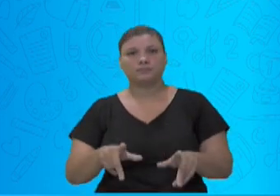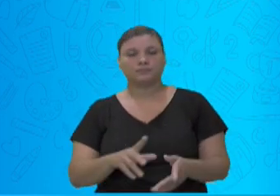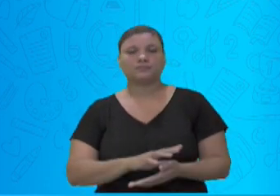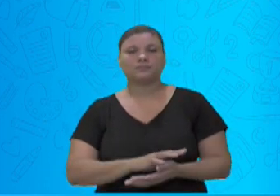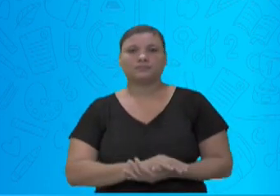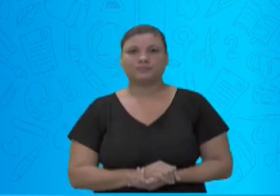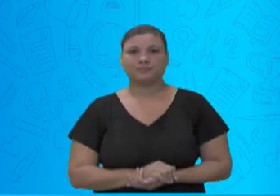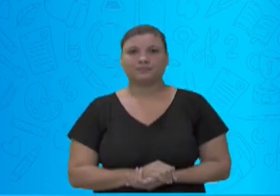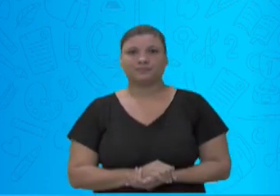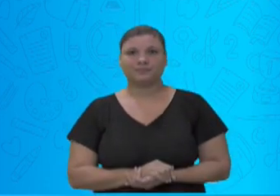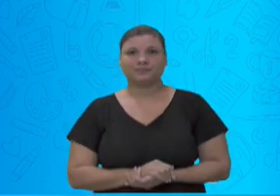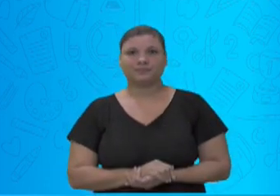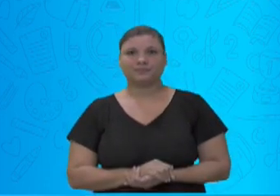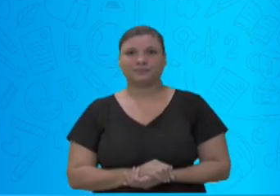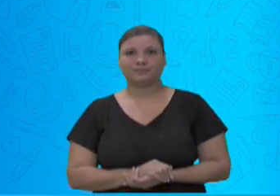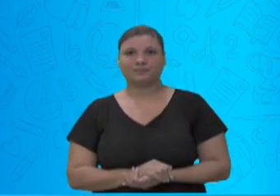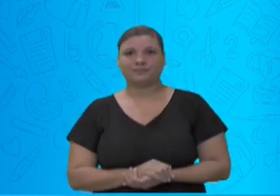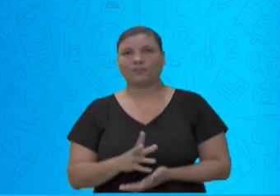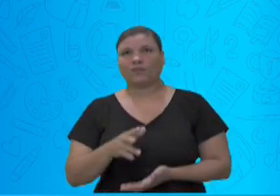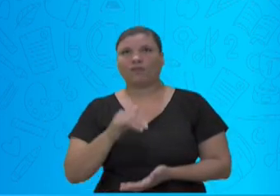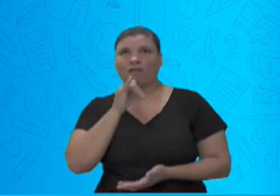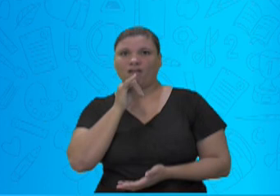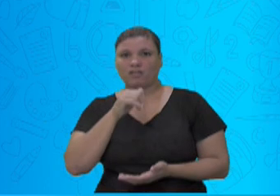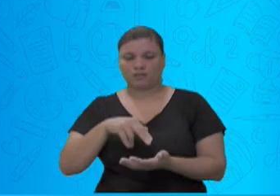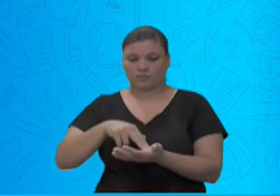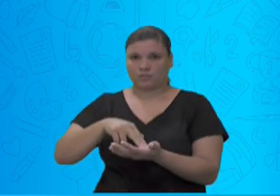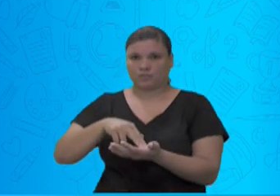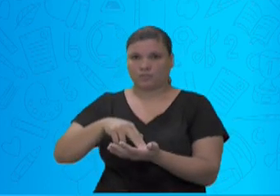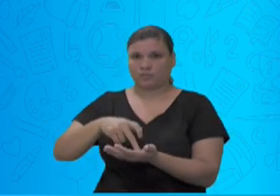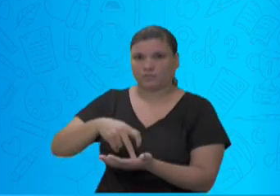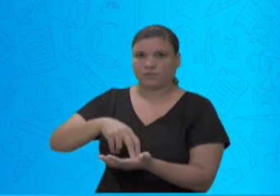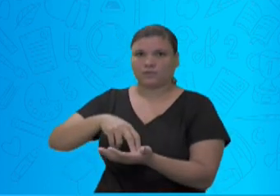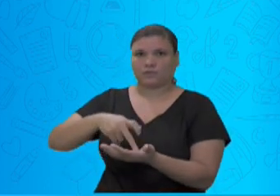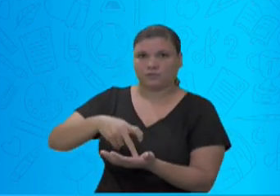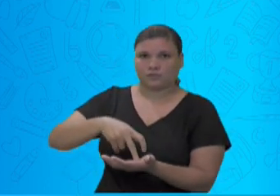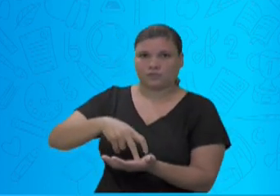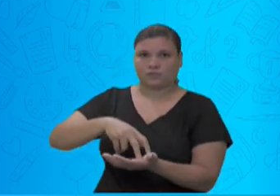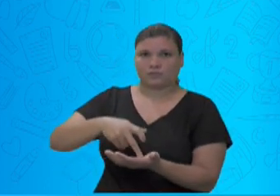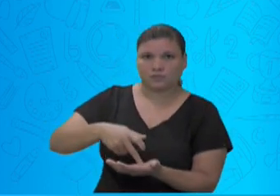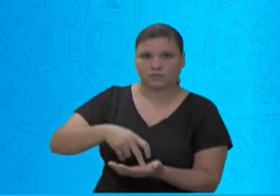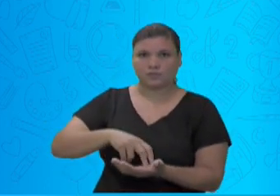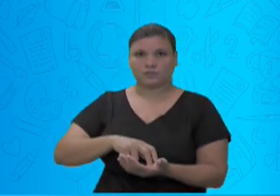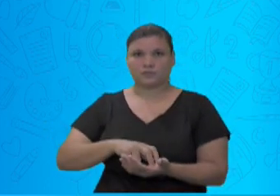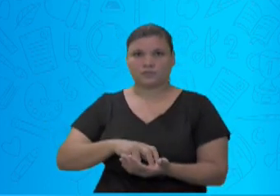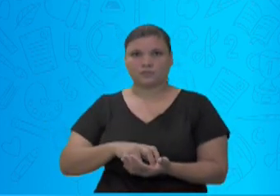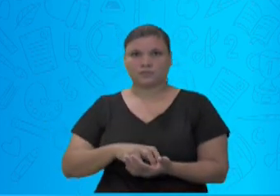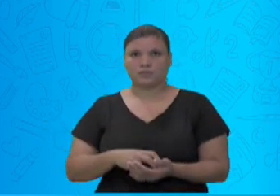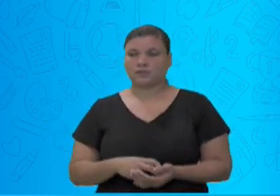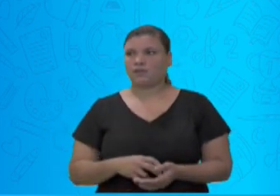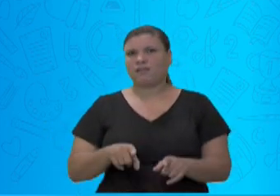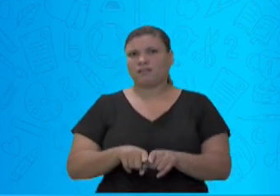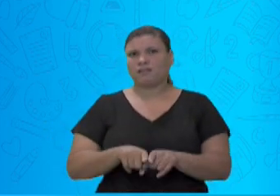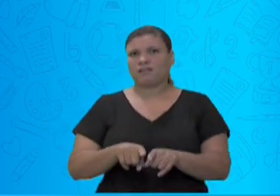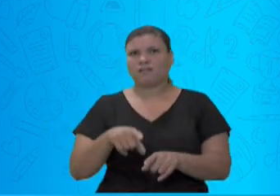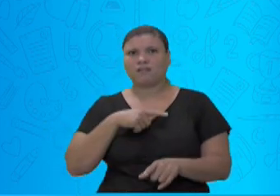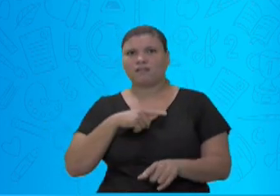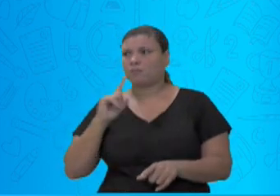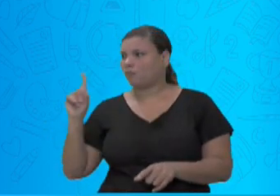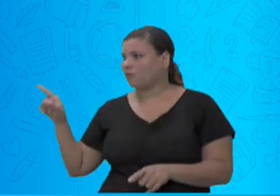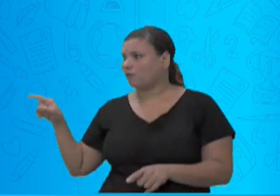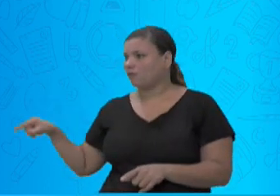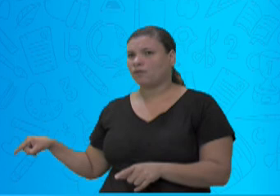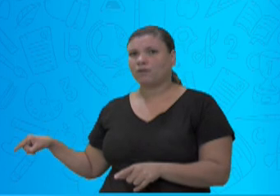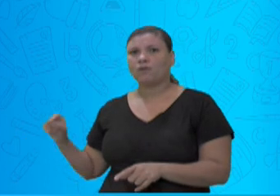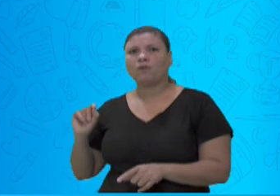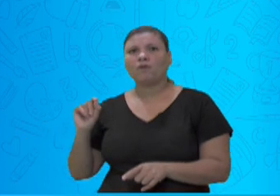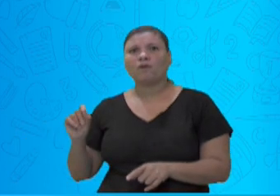coxo. Palavra escrita de maneira diferente e também apresentaram